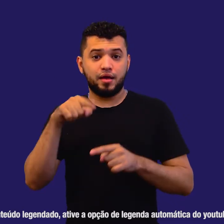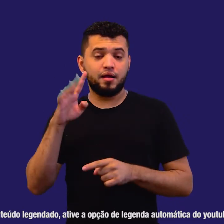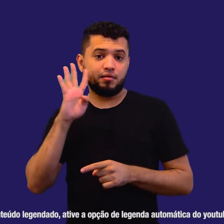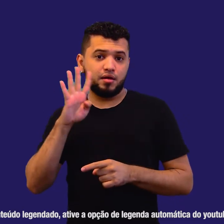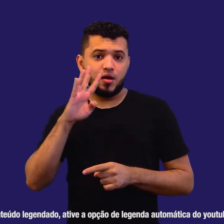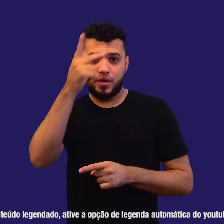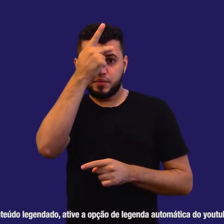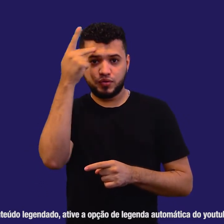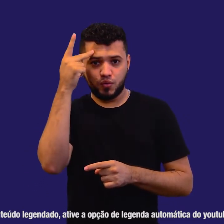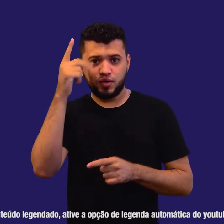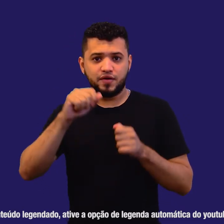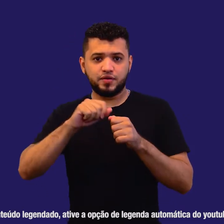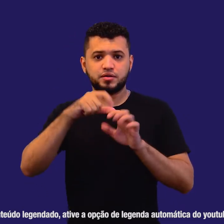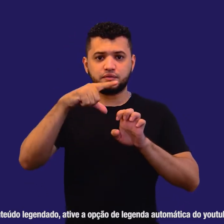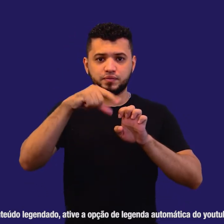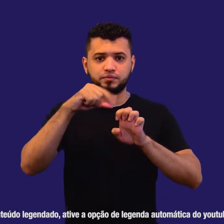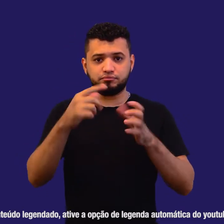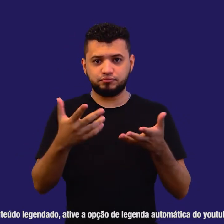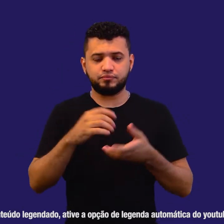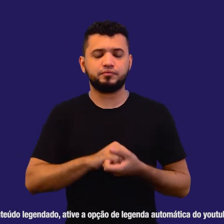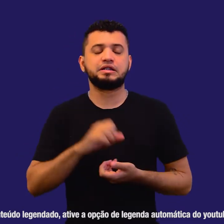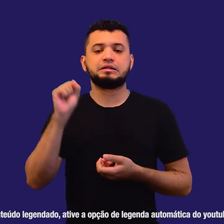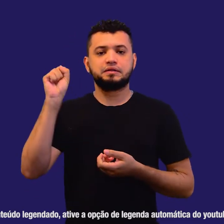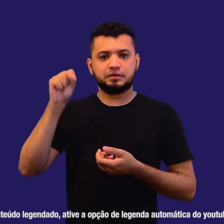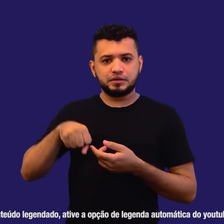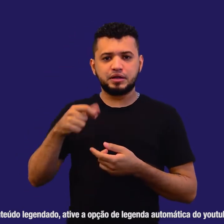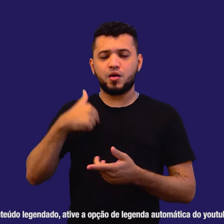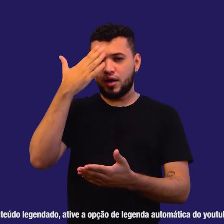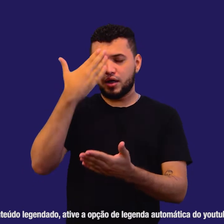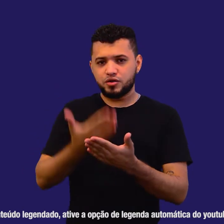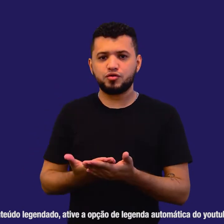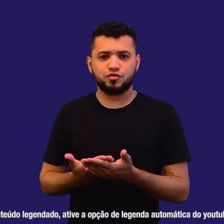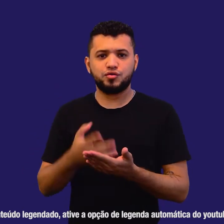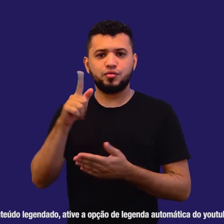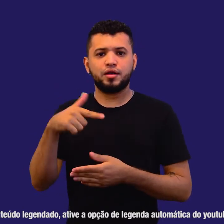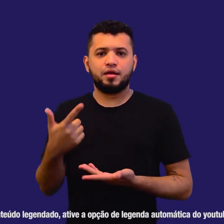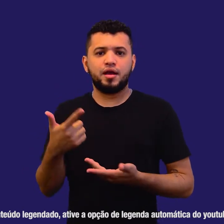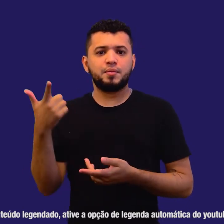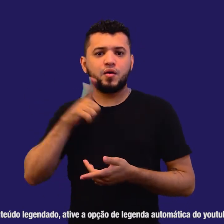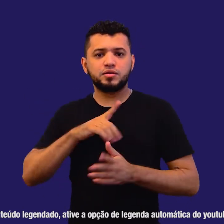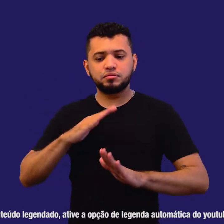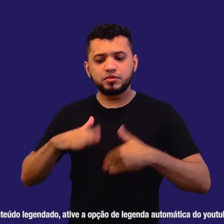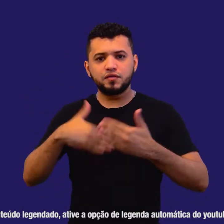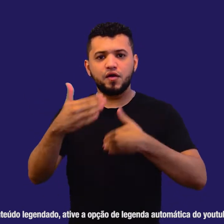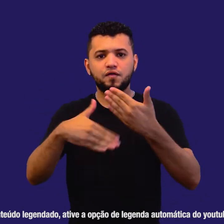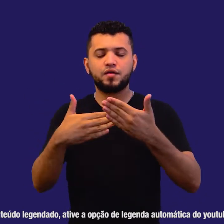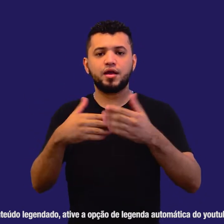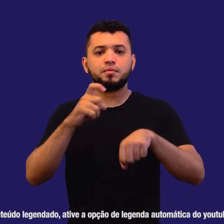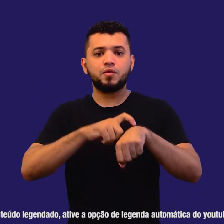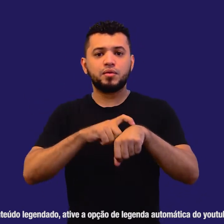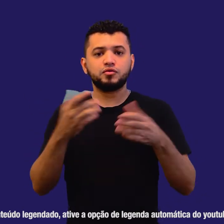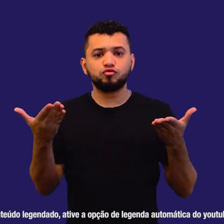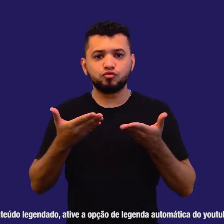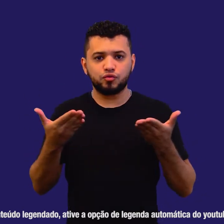para o empreendedor, né? Sim, eu acredito ser uma tendência impulsionada pelo cenário atual